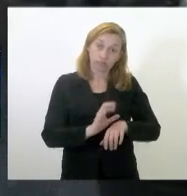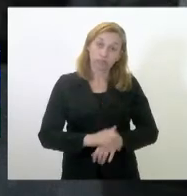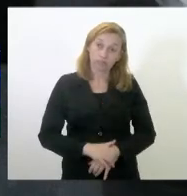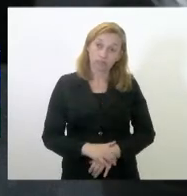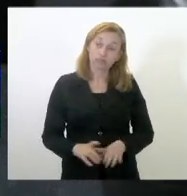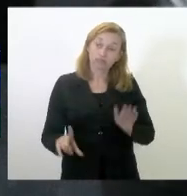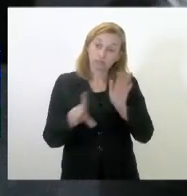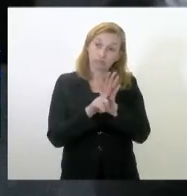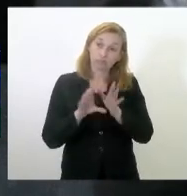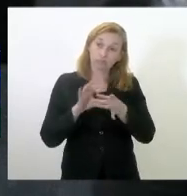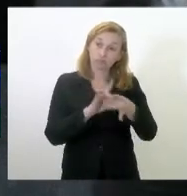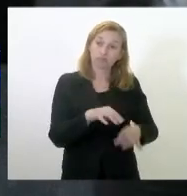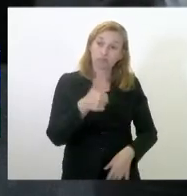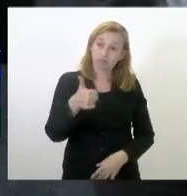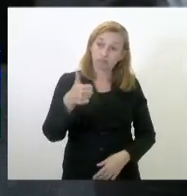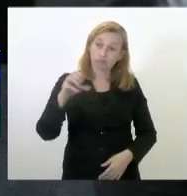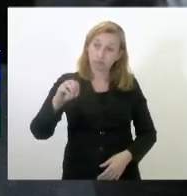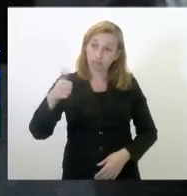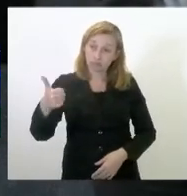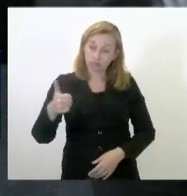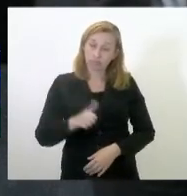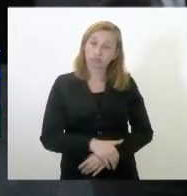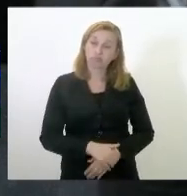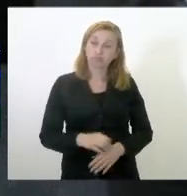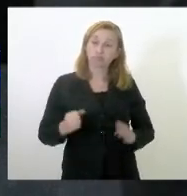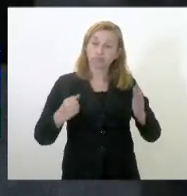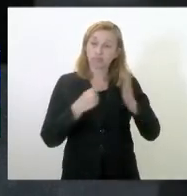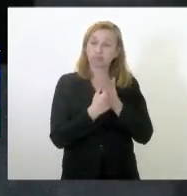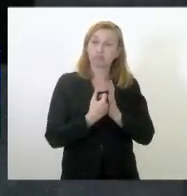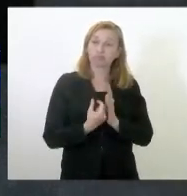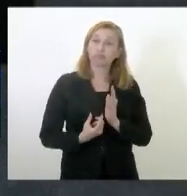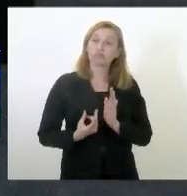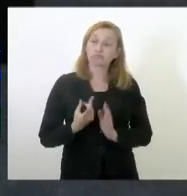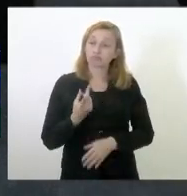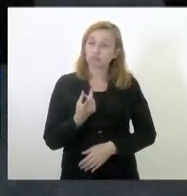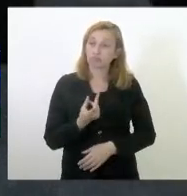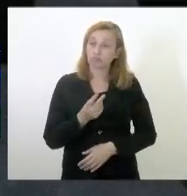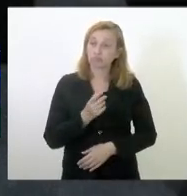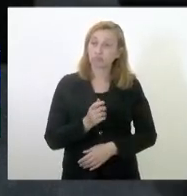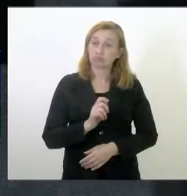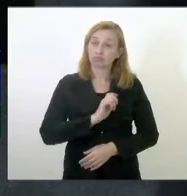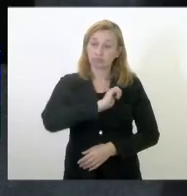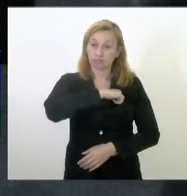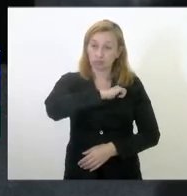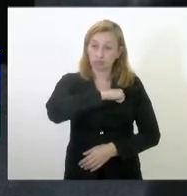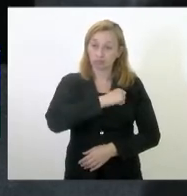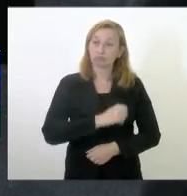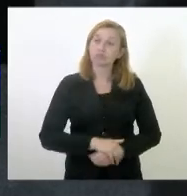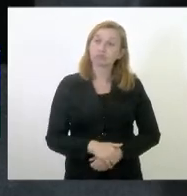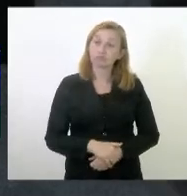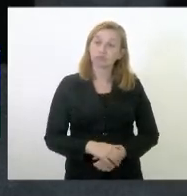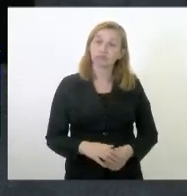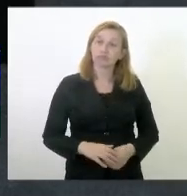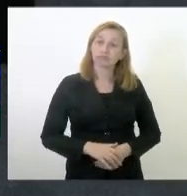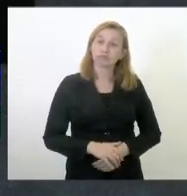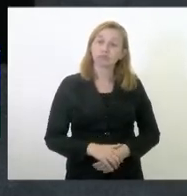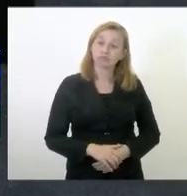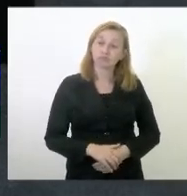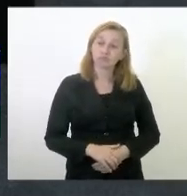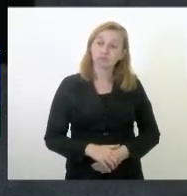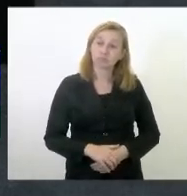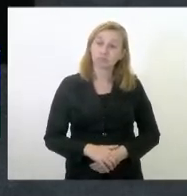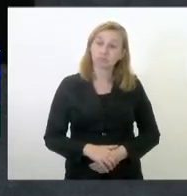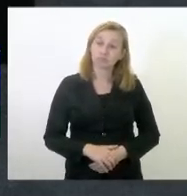Lei Complementar 101 é que o impacto na receita, o impacto fiscal, a compensação